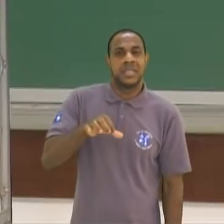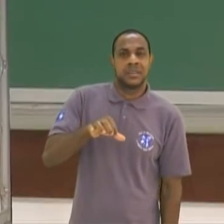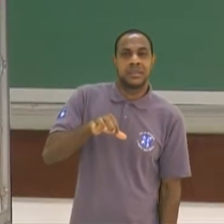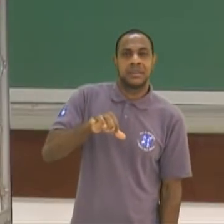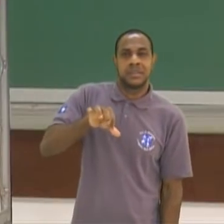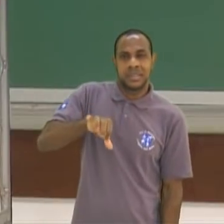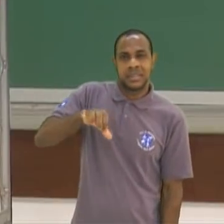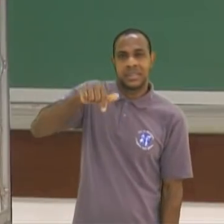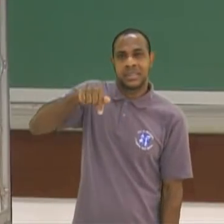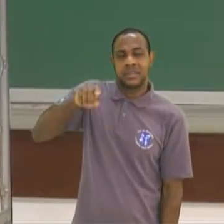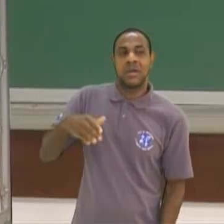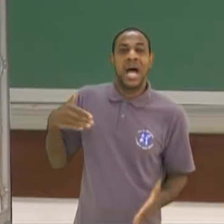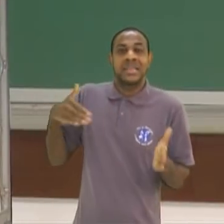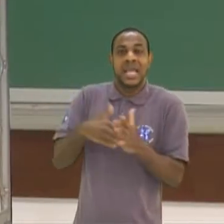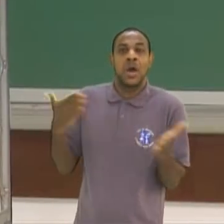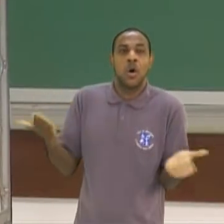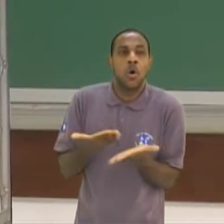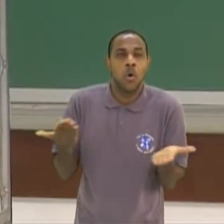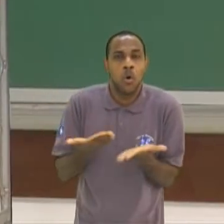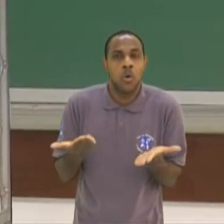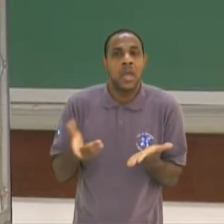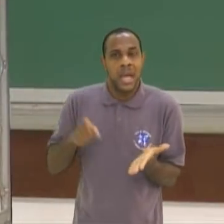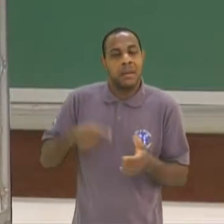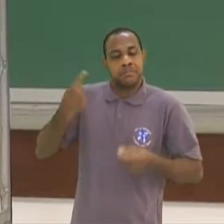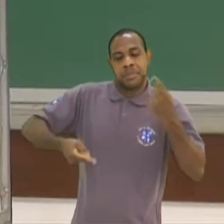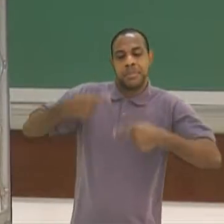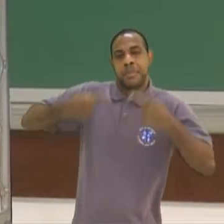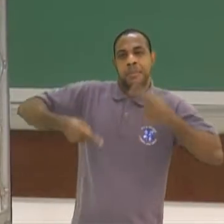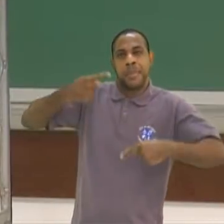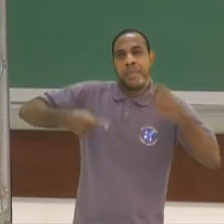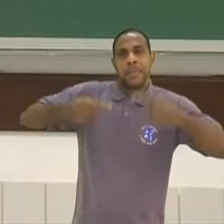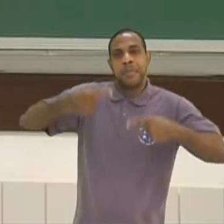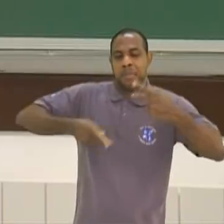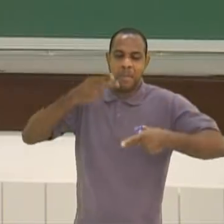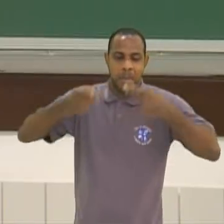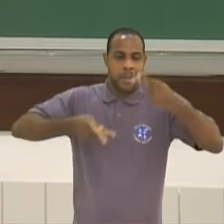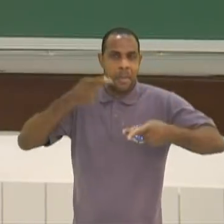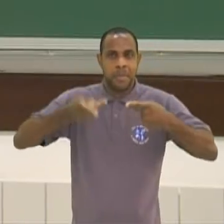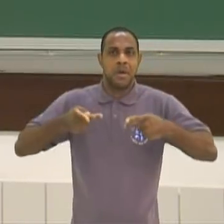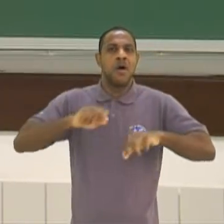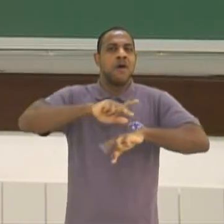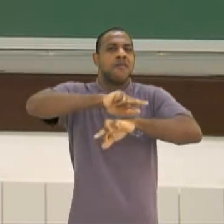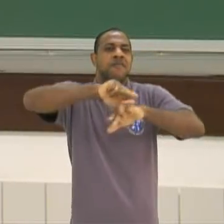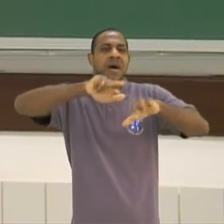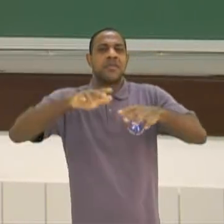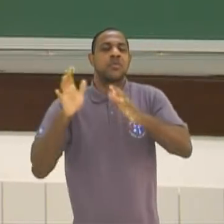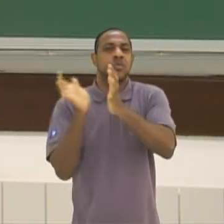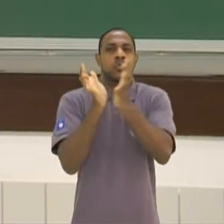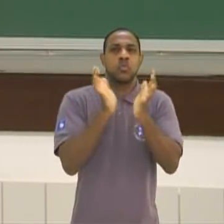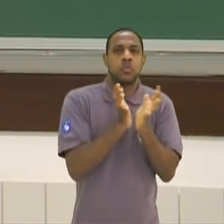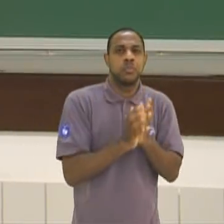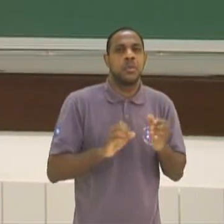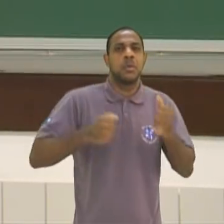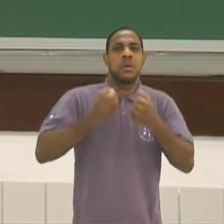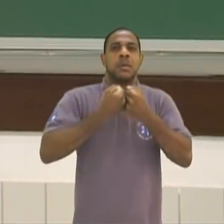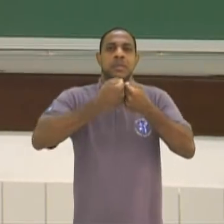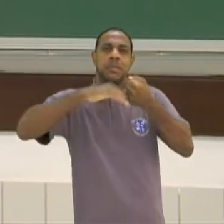1979 até hoje é debatida e questionada por diversas organizações